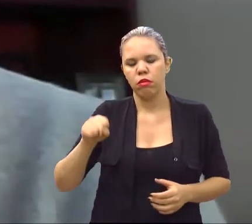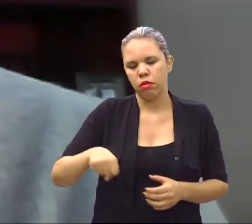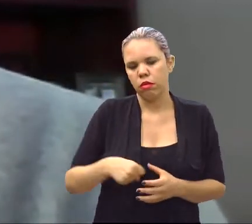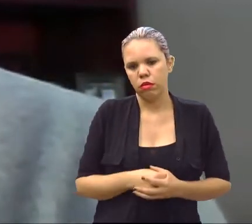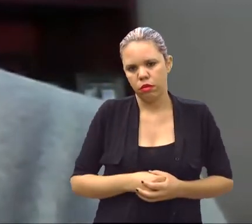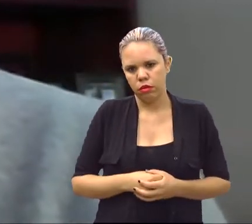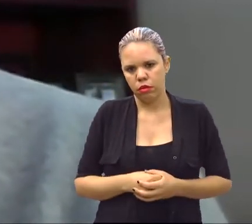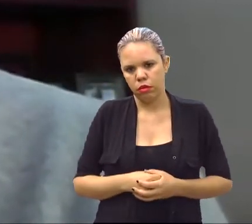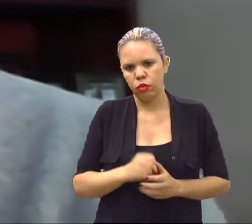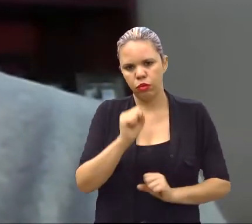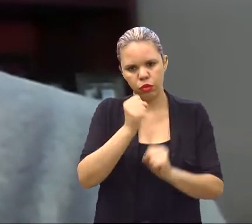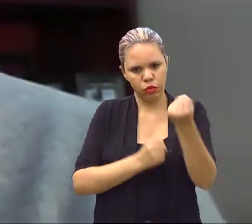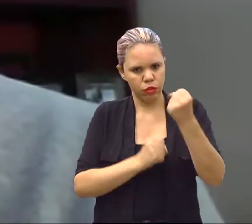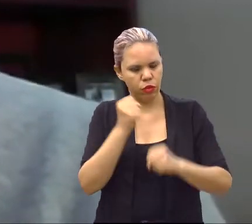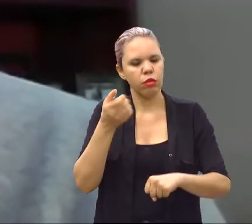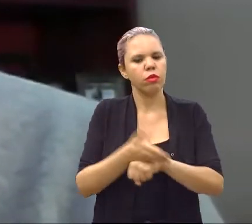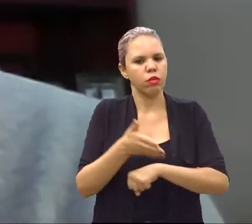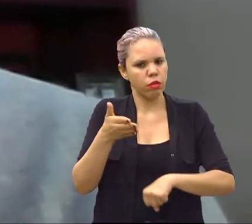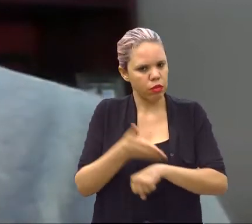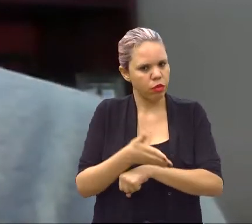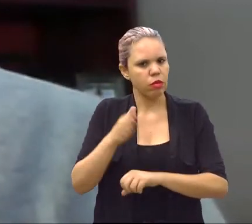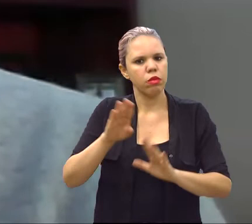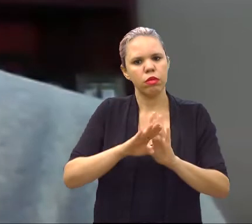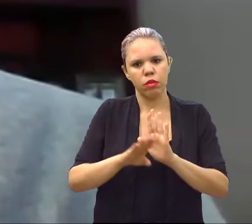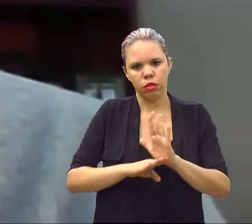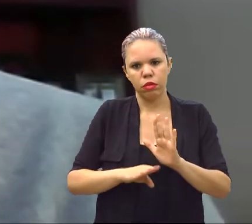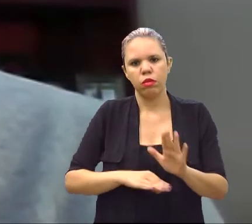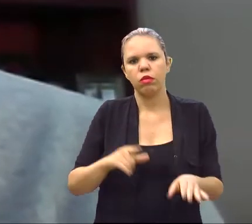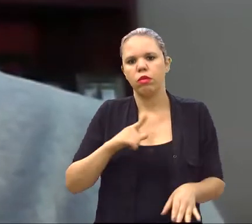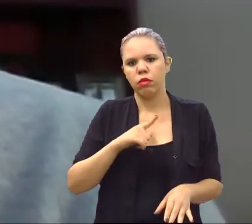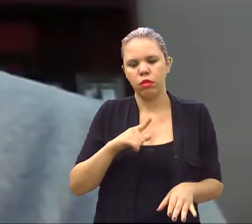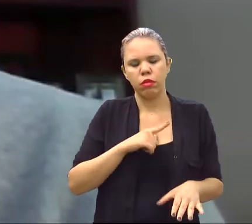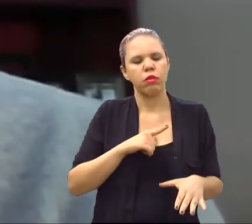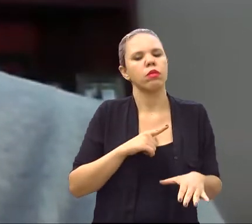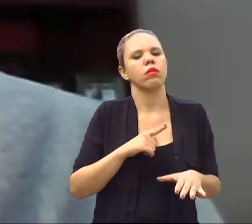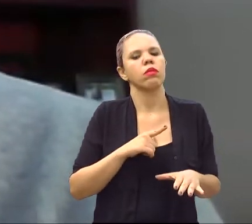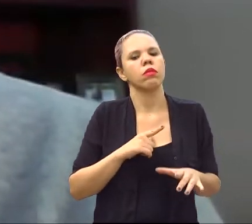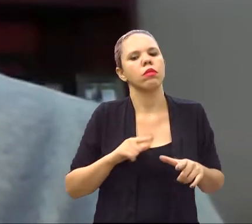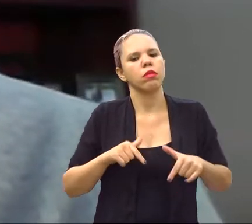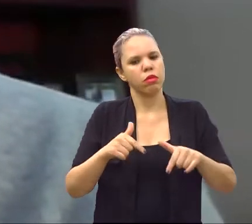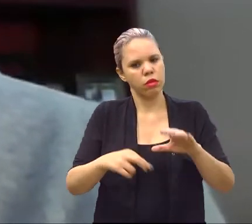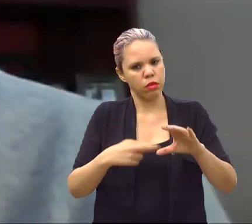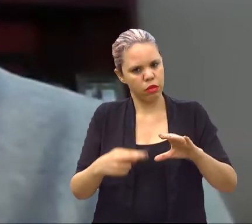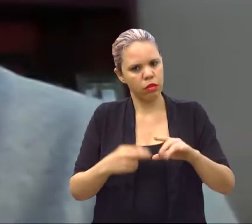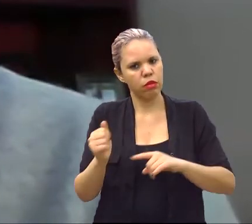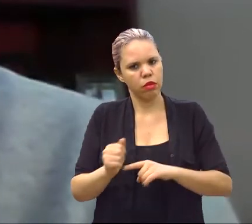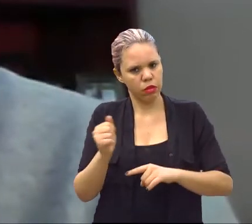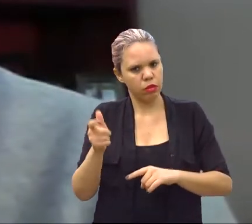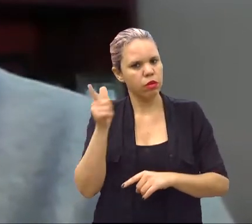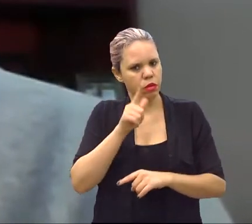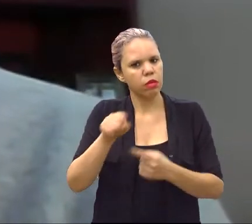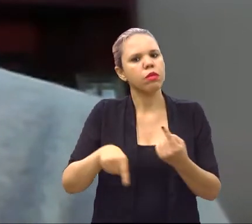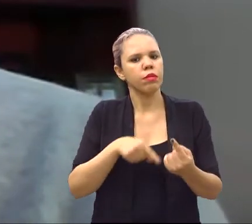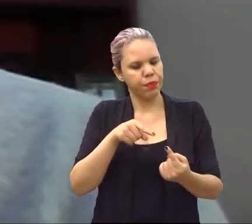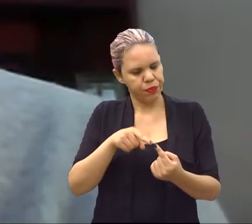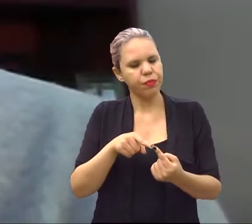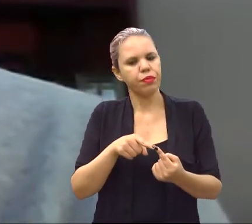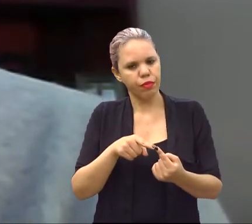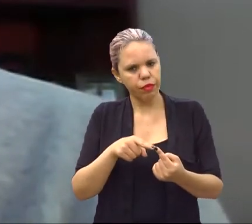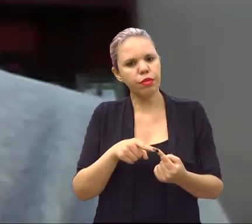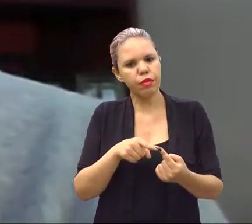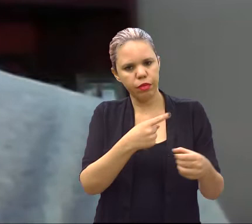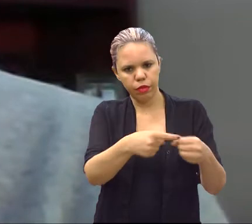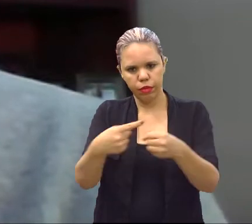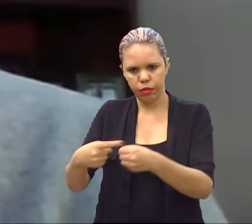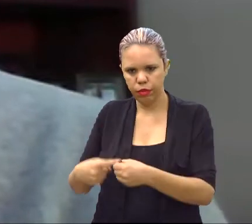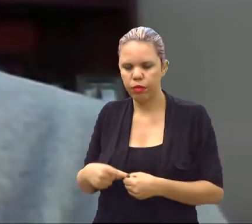sim, com essas indústrias participando desses programas que existem, dessas pequenas iniciativas, vamos conseguir atingir